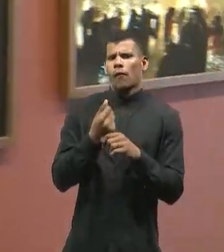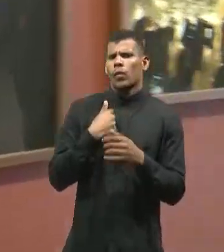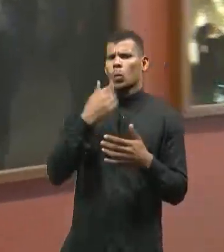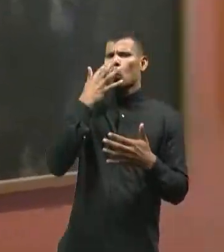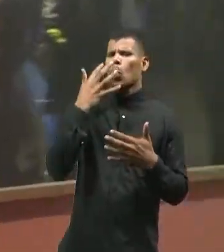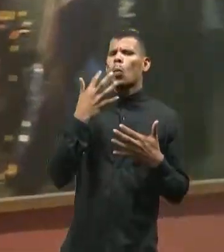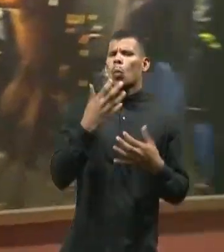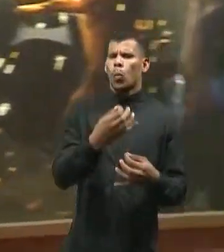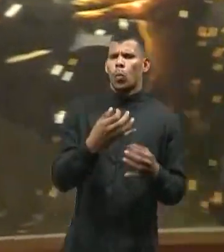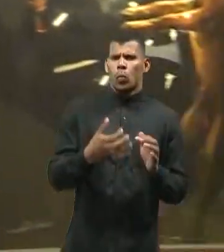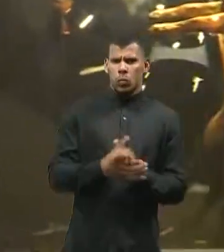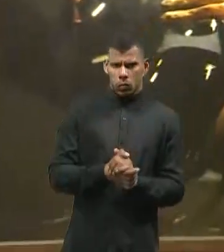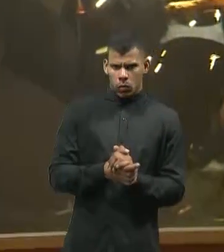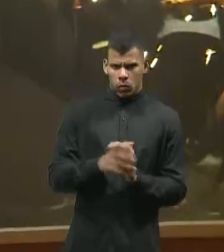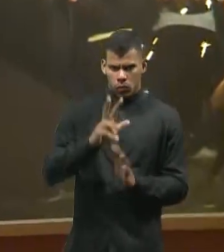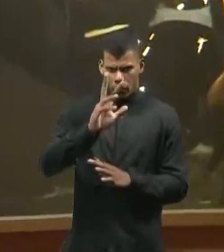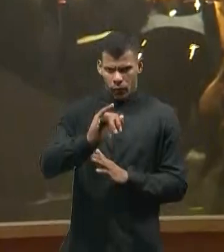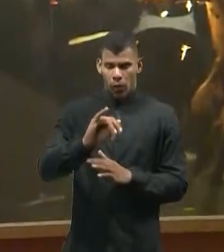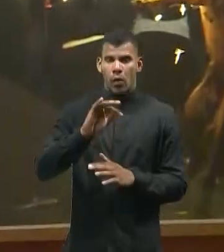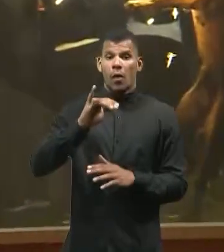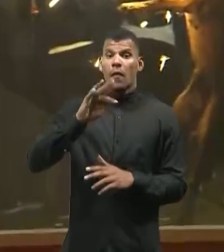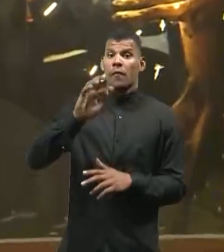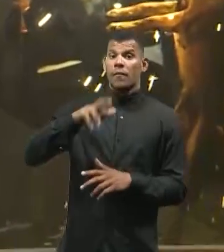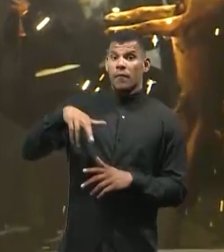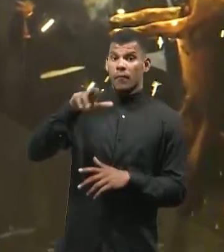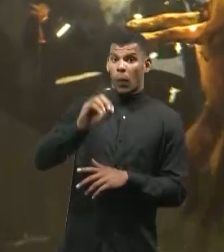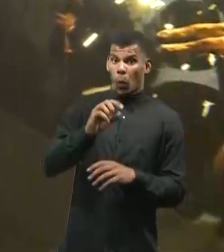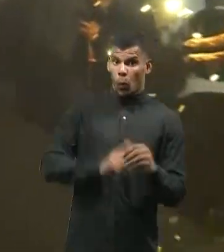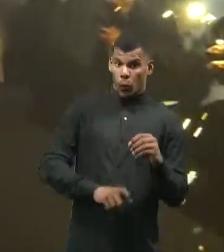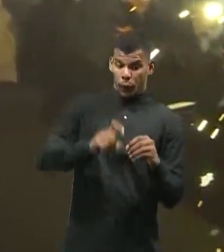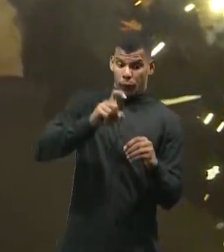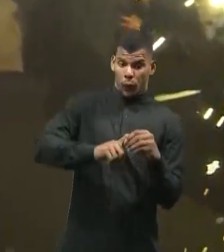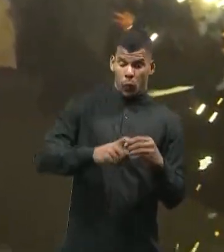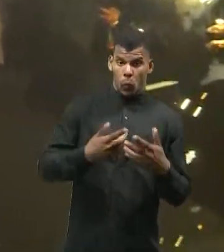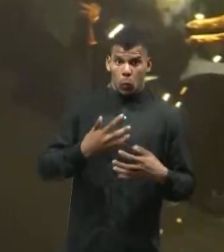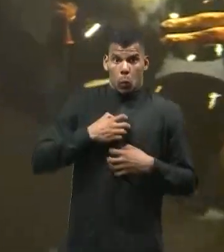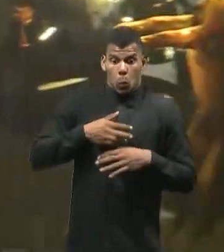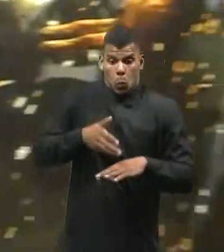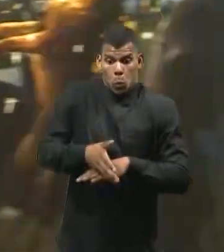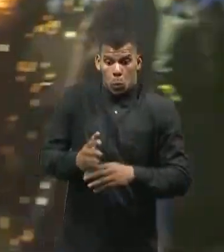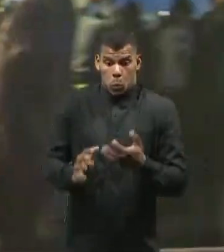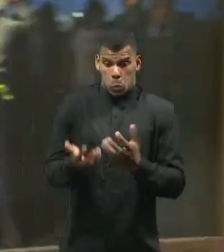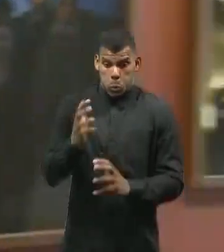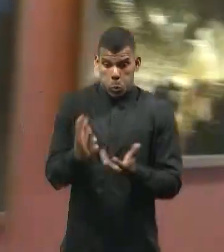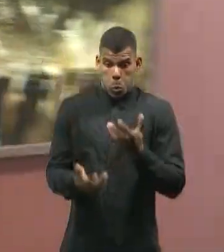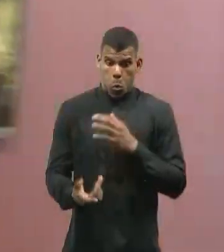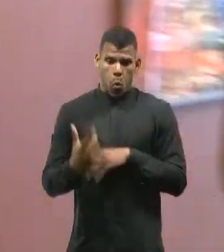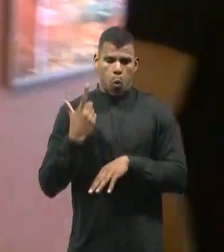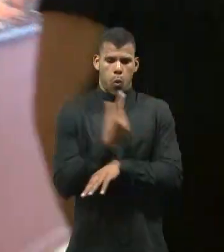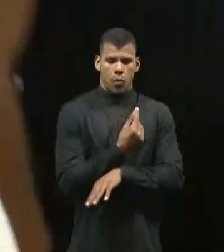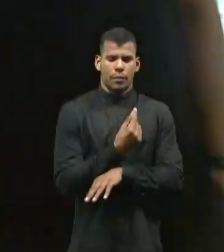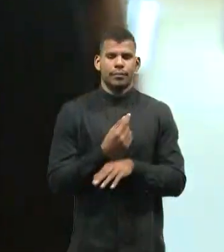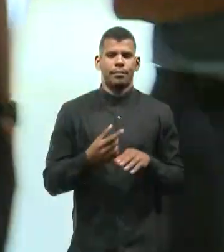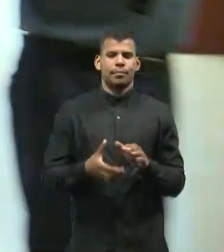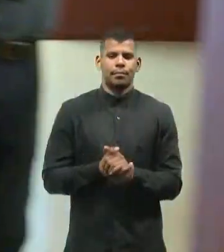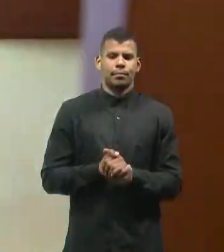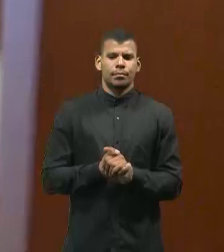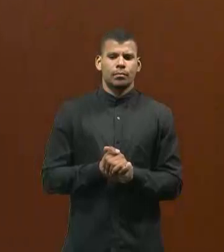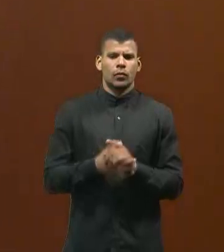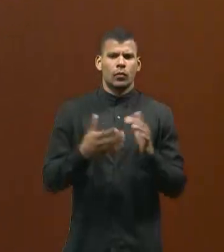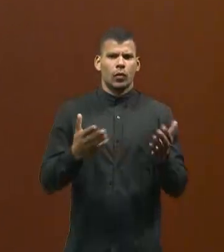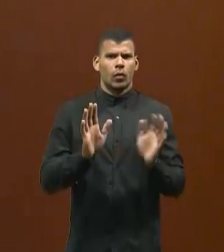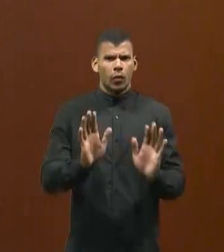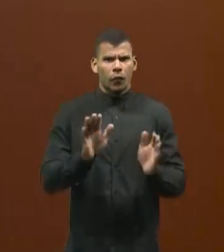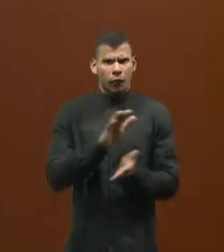né? Você vai para o inferno e volta, né? Porque você está dentro do fogo. Aqui, a gente pode encerrar por aqui,